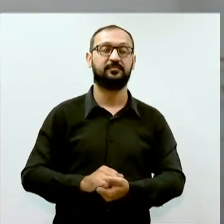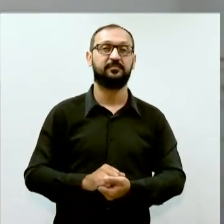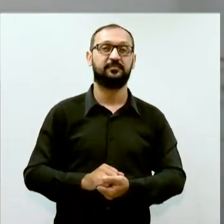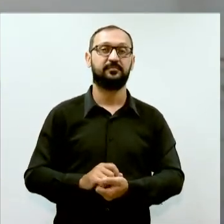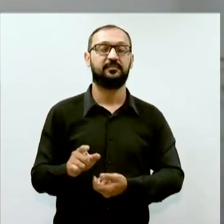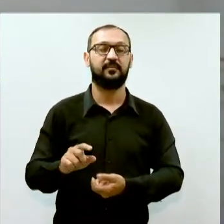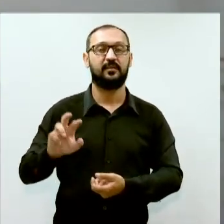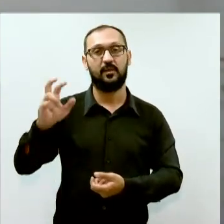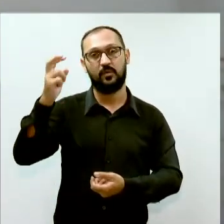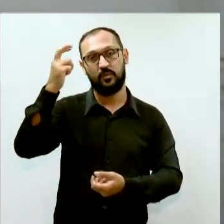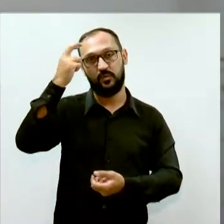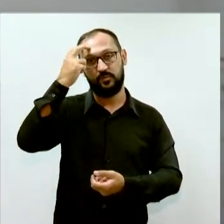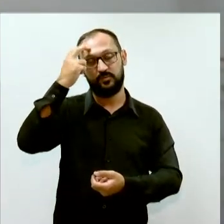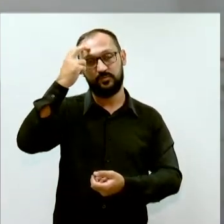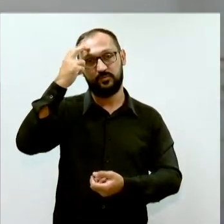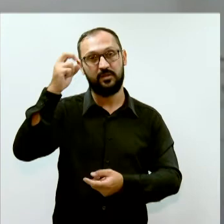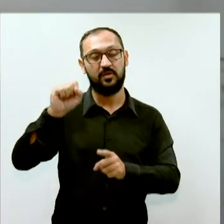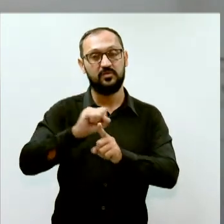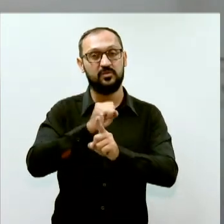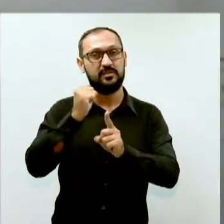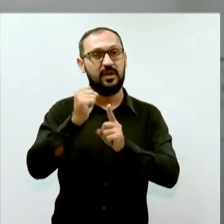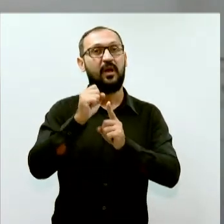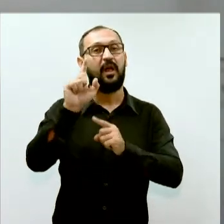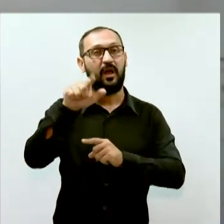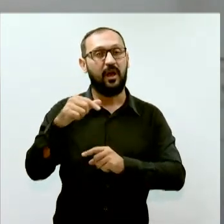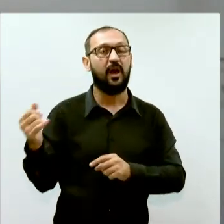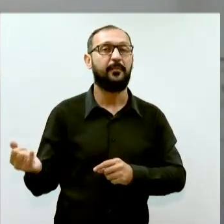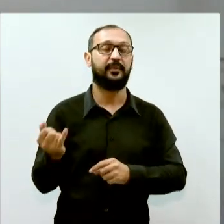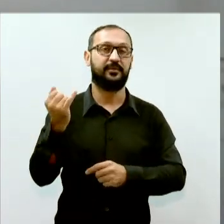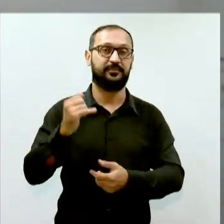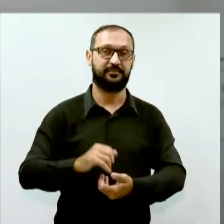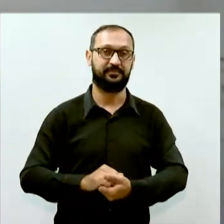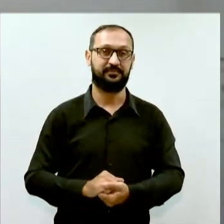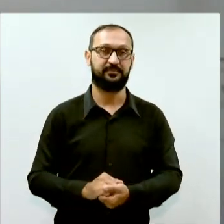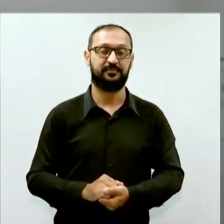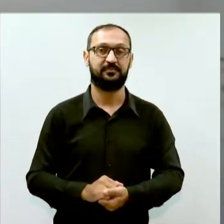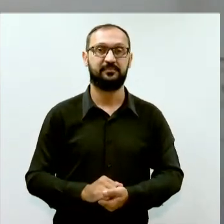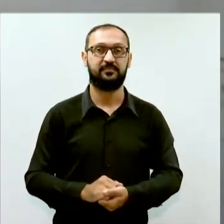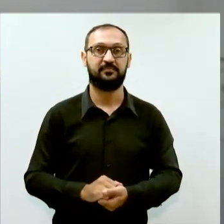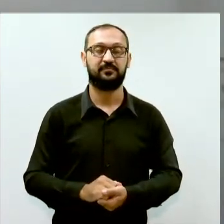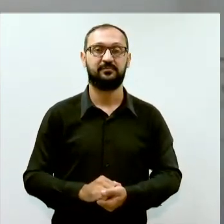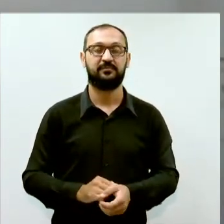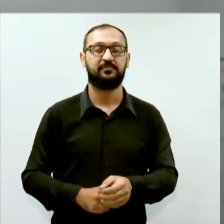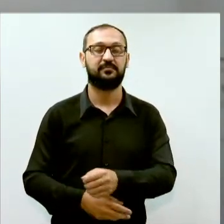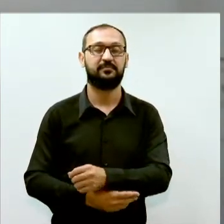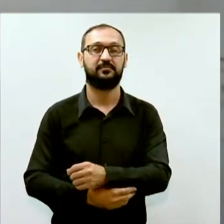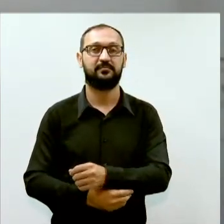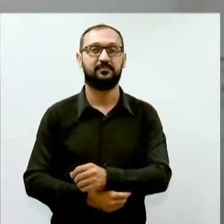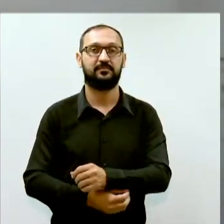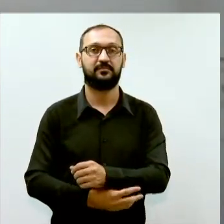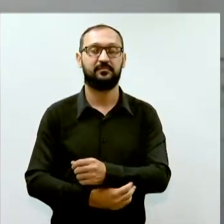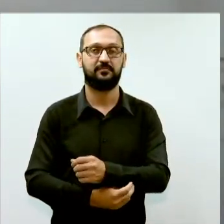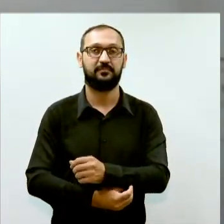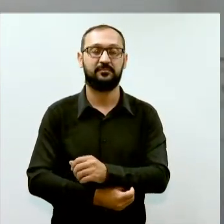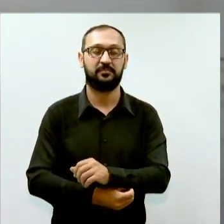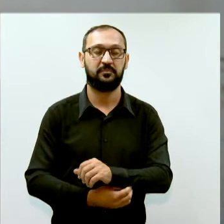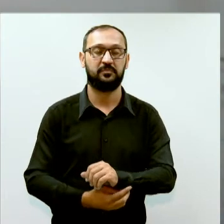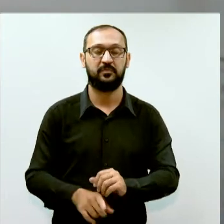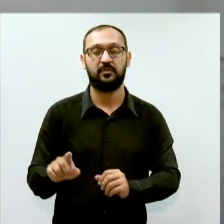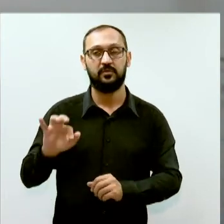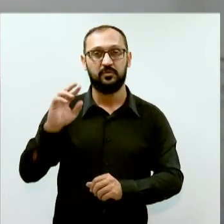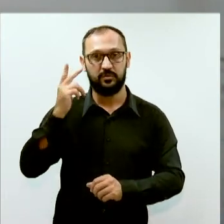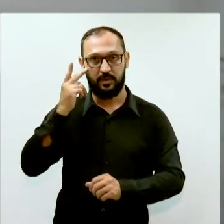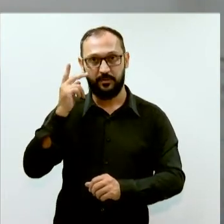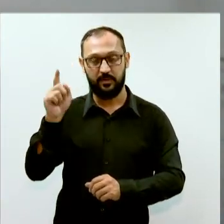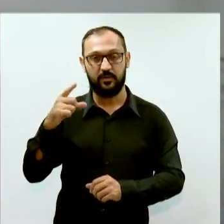cultura japonesa essa distinção socialmente ela é muito importante. A tal ponto que no